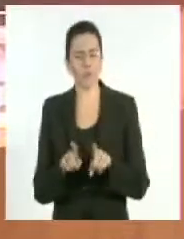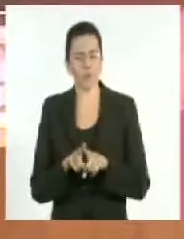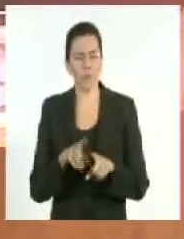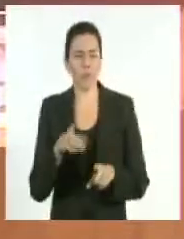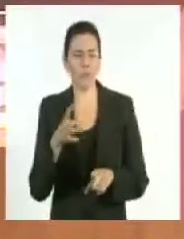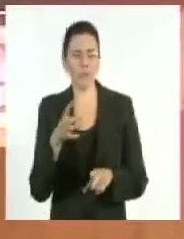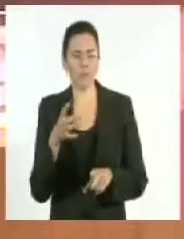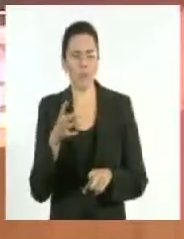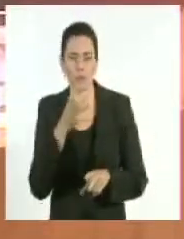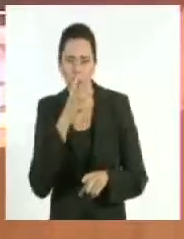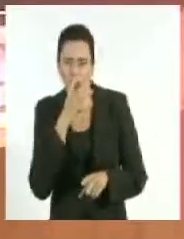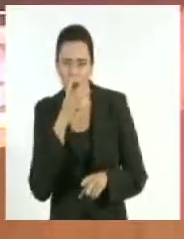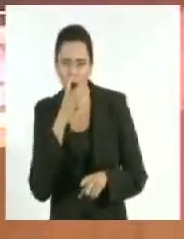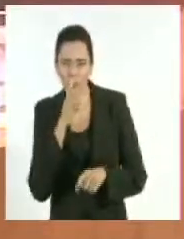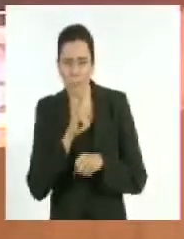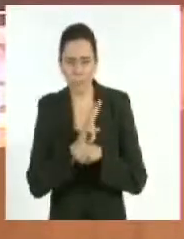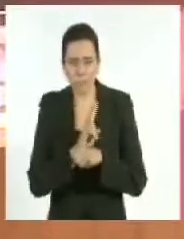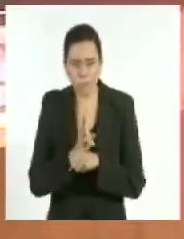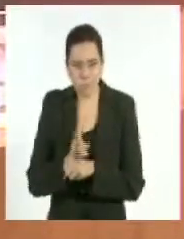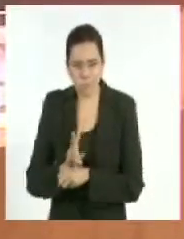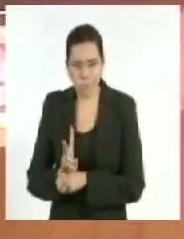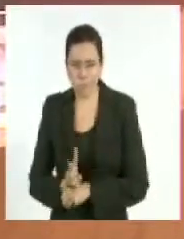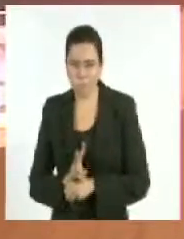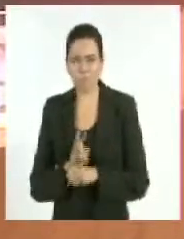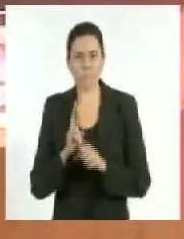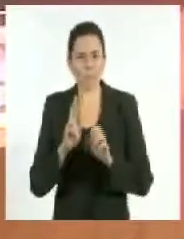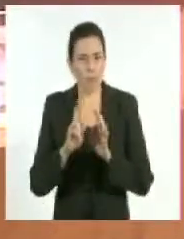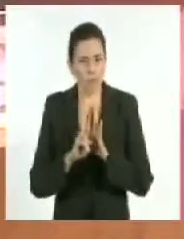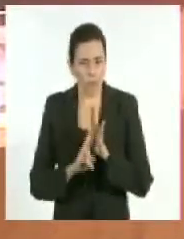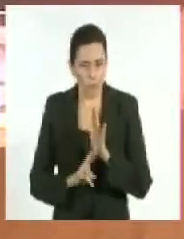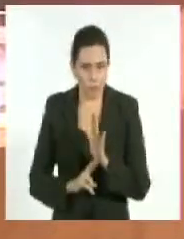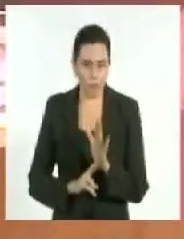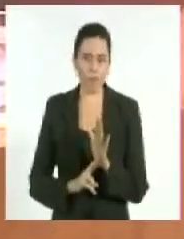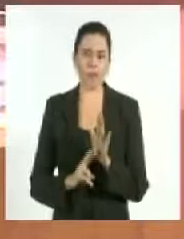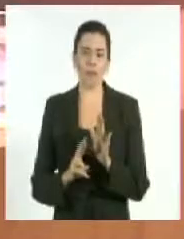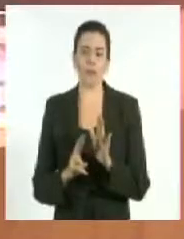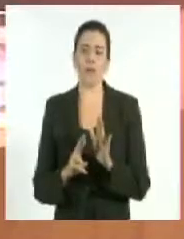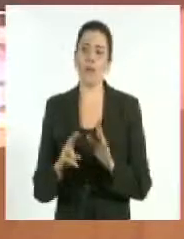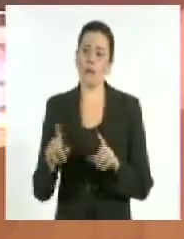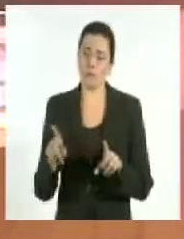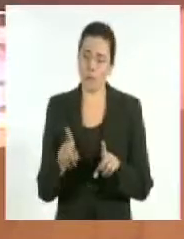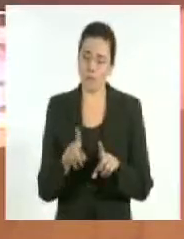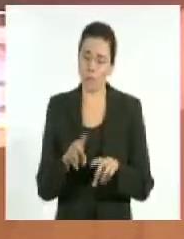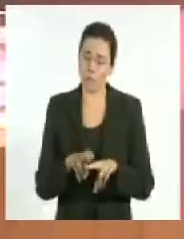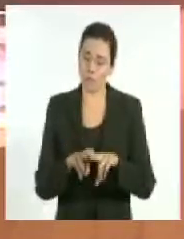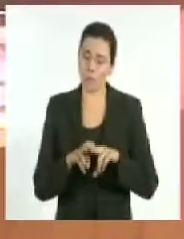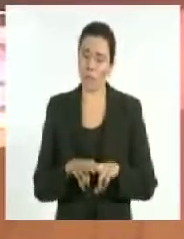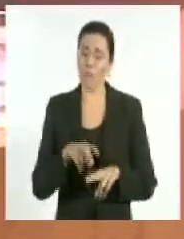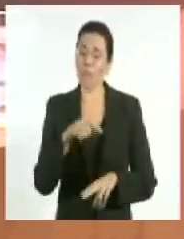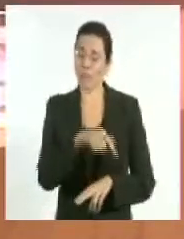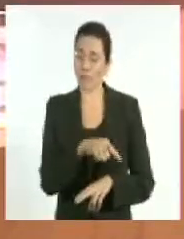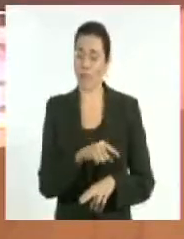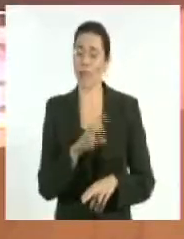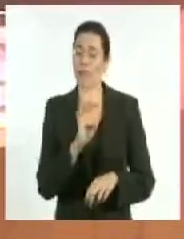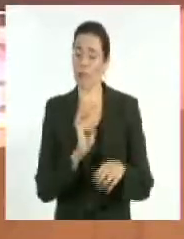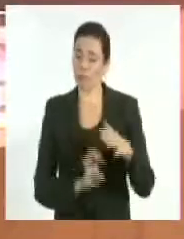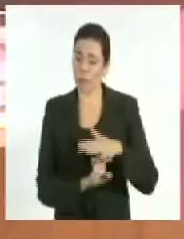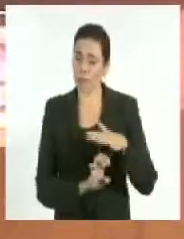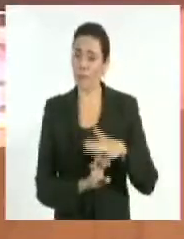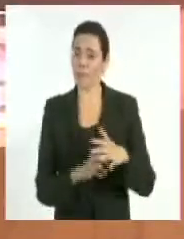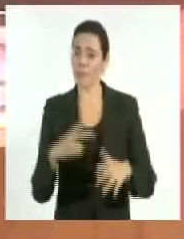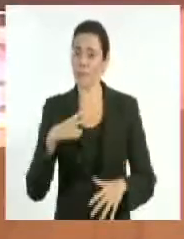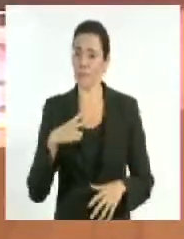cobrança das taxas necessárias para que compense os impactos que esse empreendimento causa no nosso estado. E